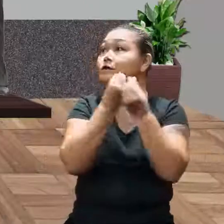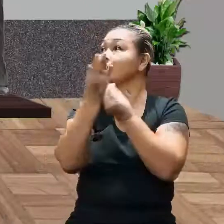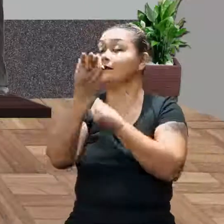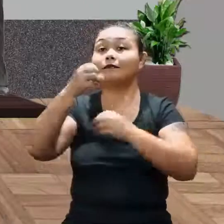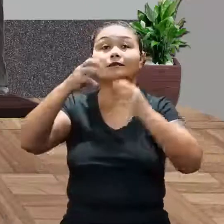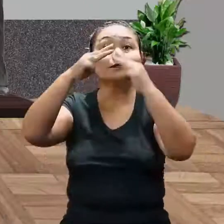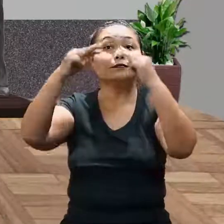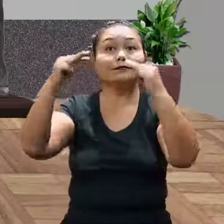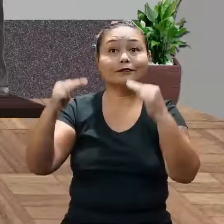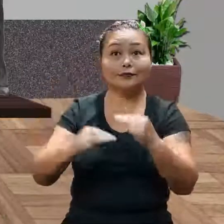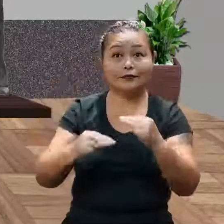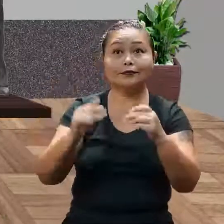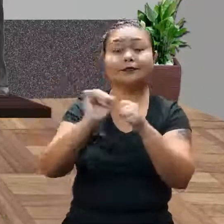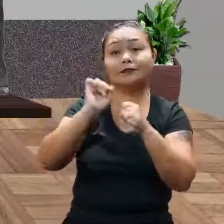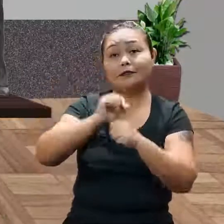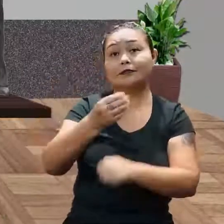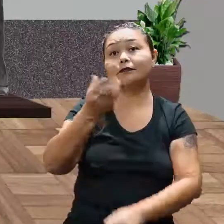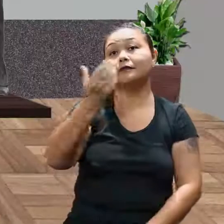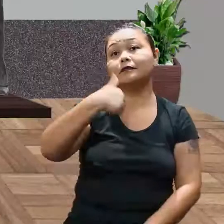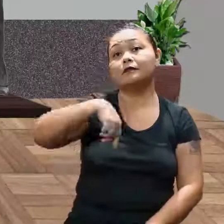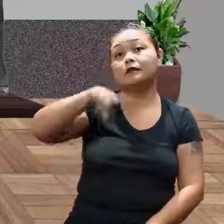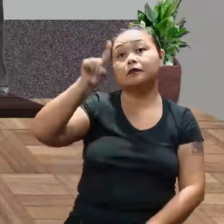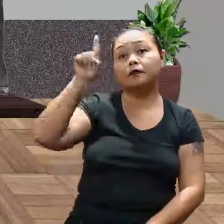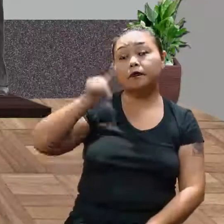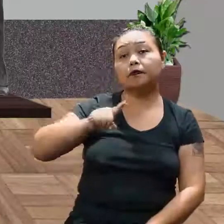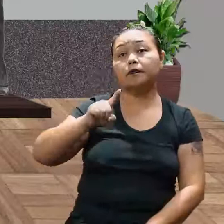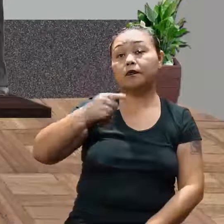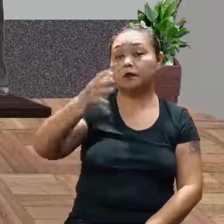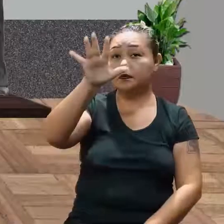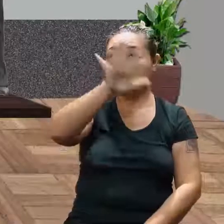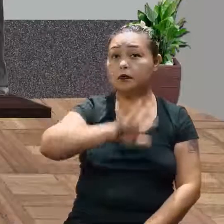Nacional. Inclusive, nós tivemos uma perda histórica